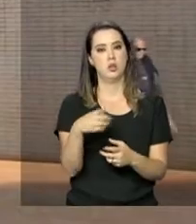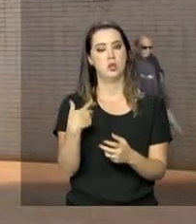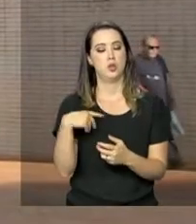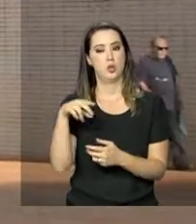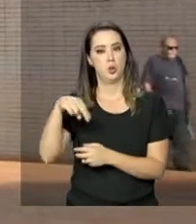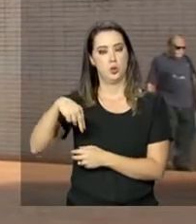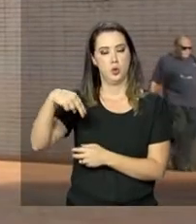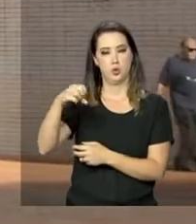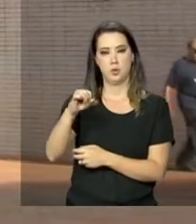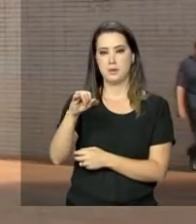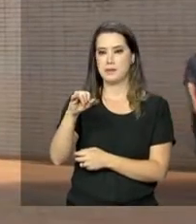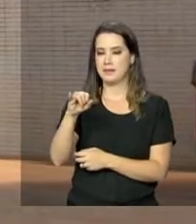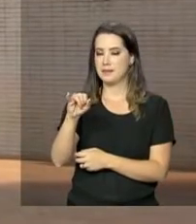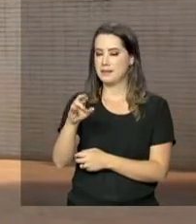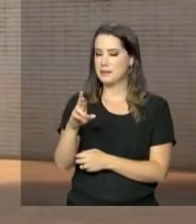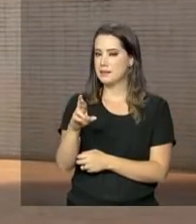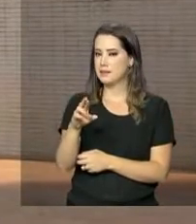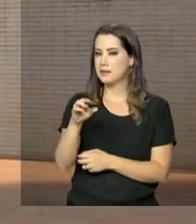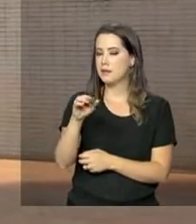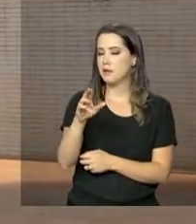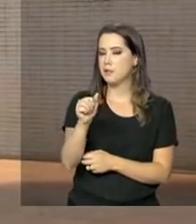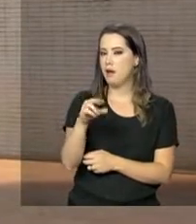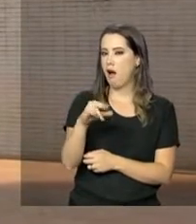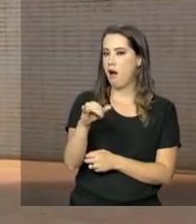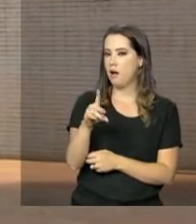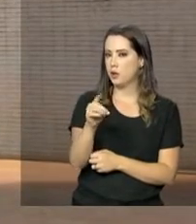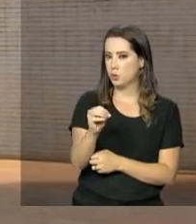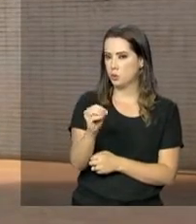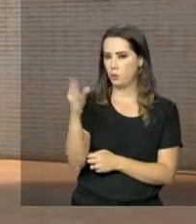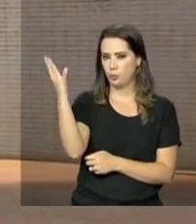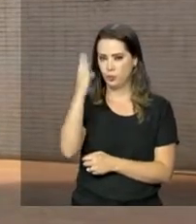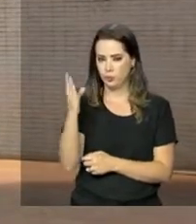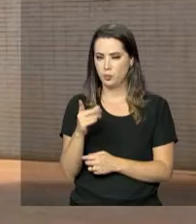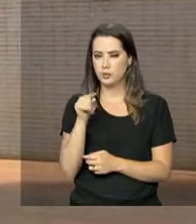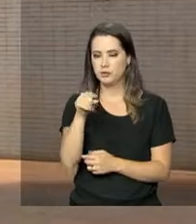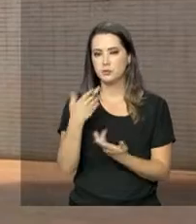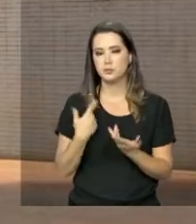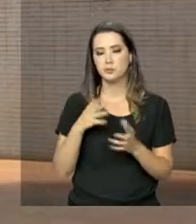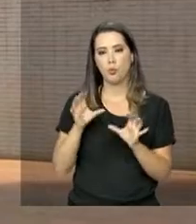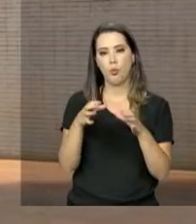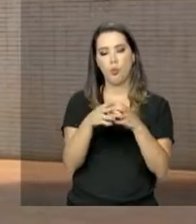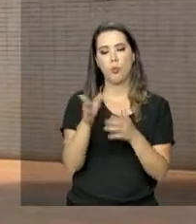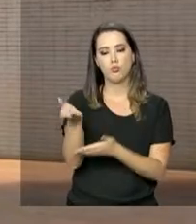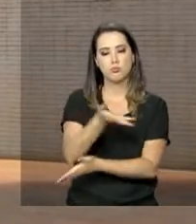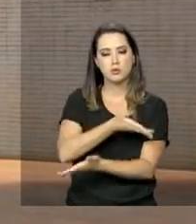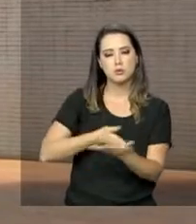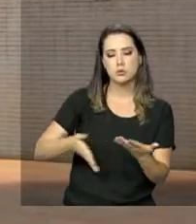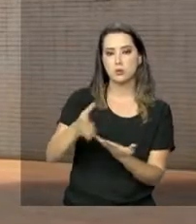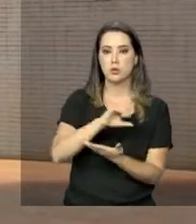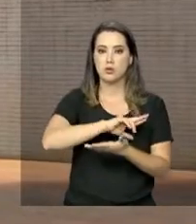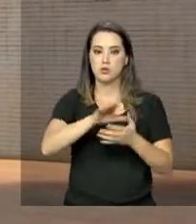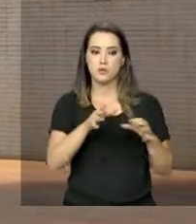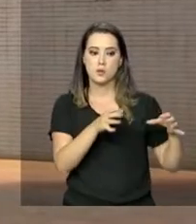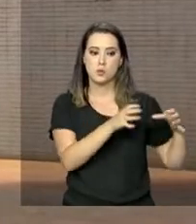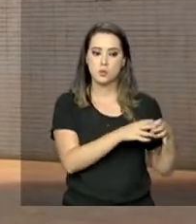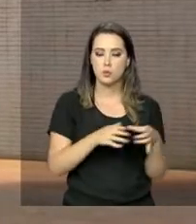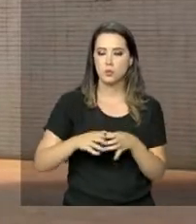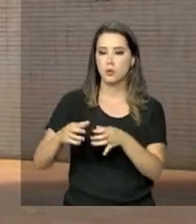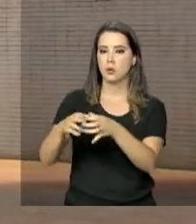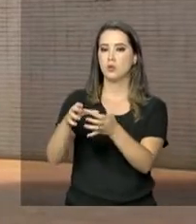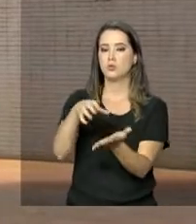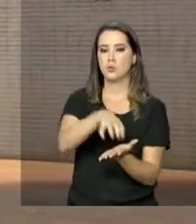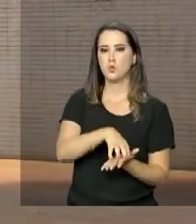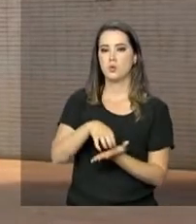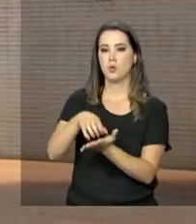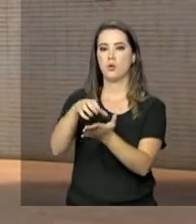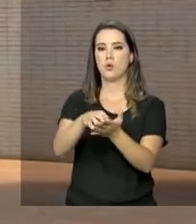o ministro do meio ambiente afirmou que a instalação da comissão favorece a articulação entre diversas áreas órgãos